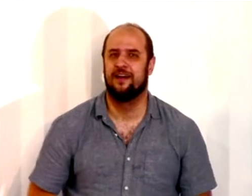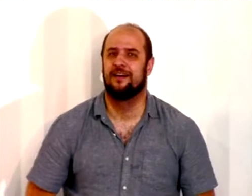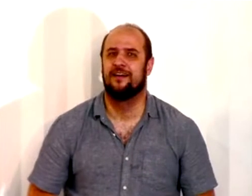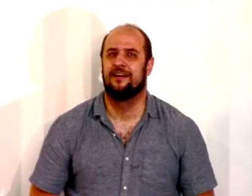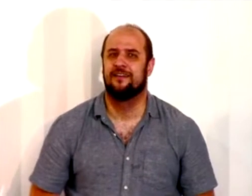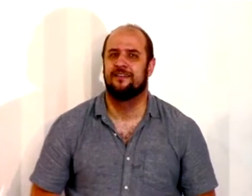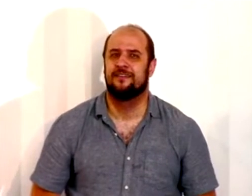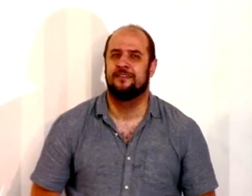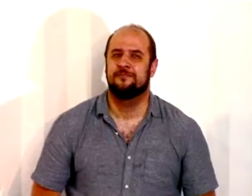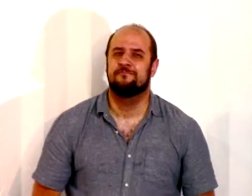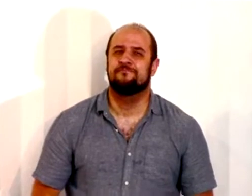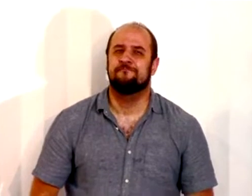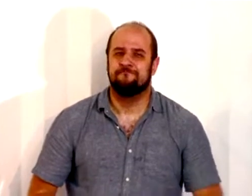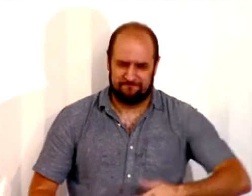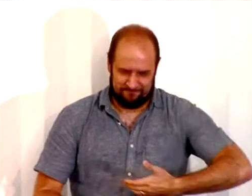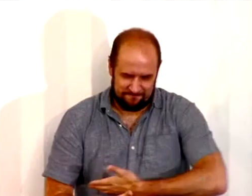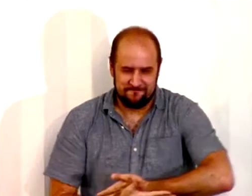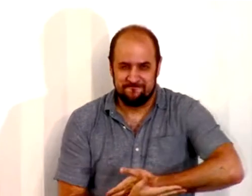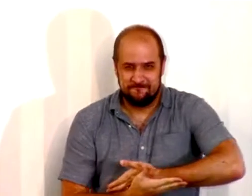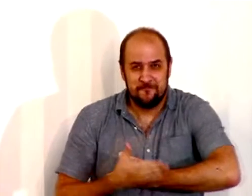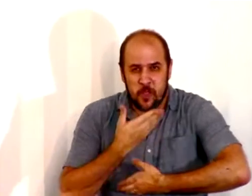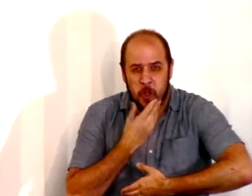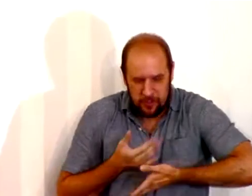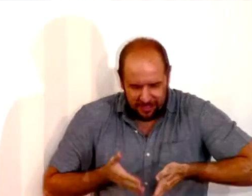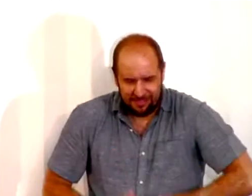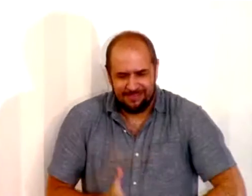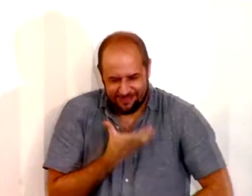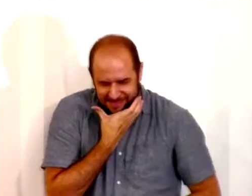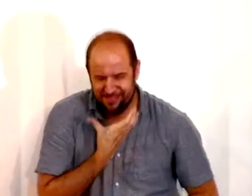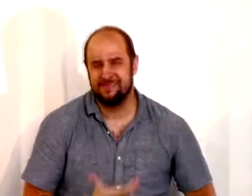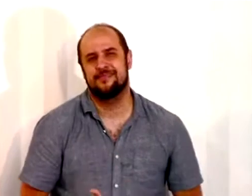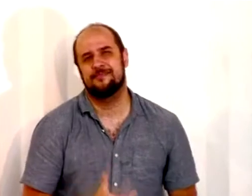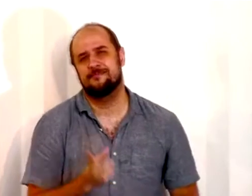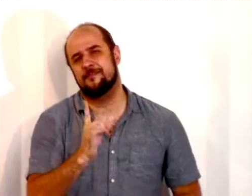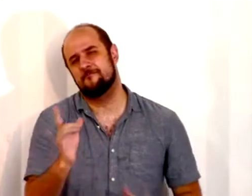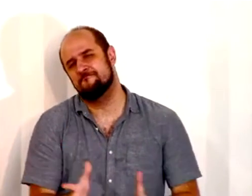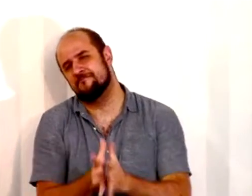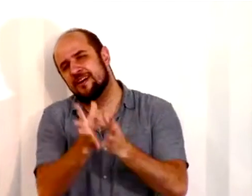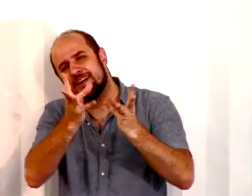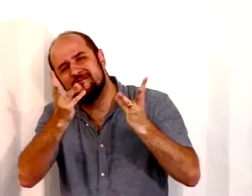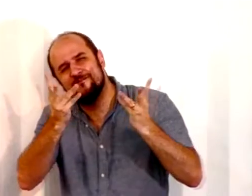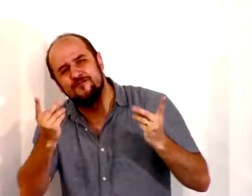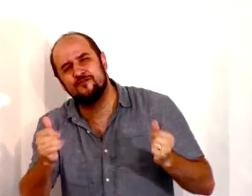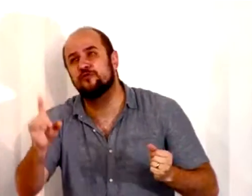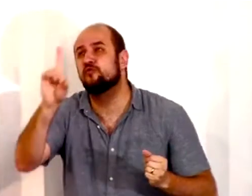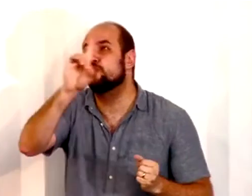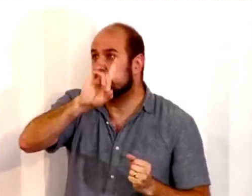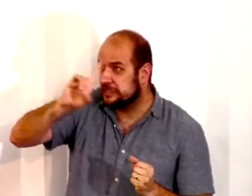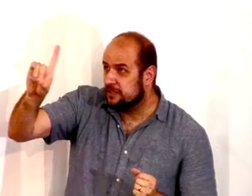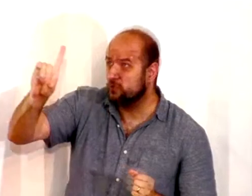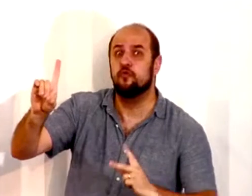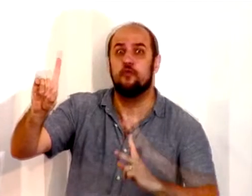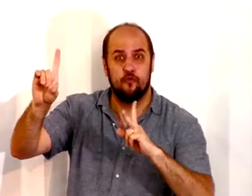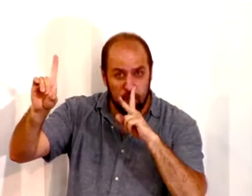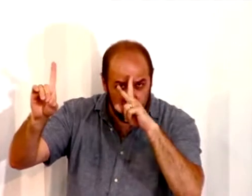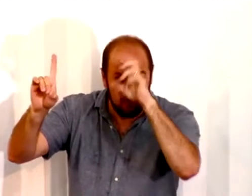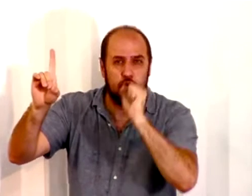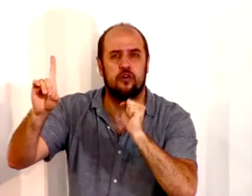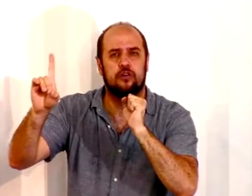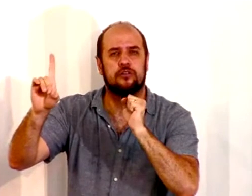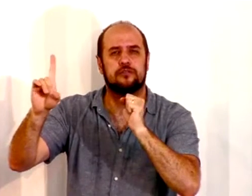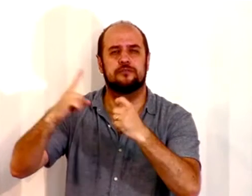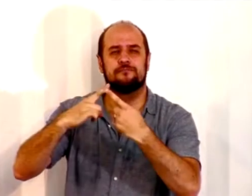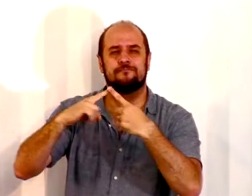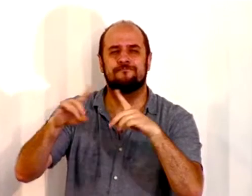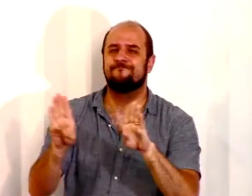Esse menino que nos nasceu e que nós celebramos o Natal, não é só maravilhoso conselheiro, não é só o Deus forte, mas é o